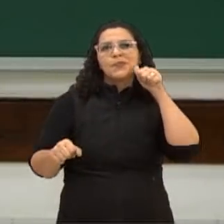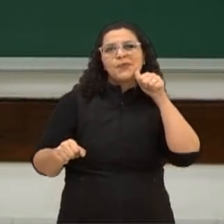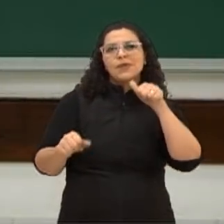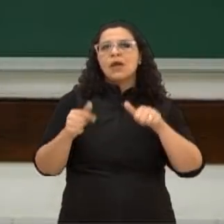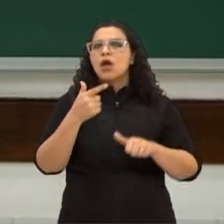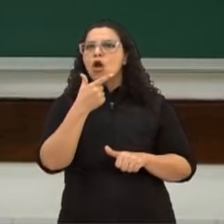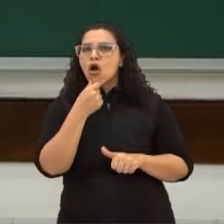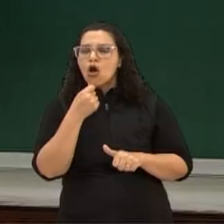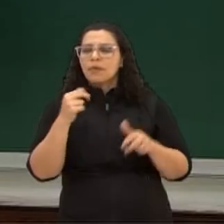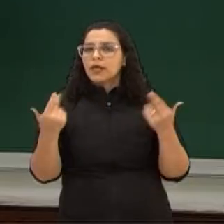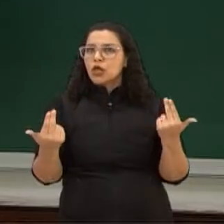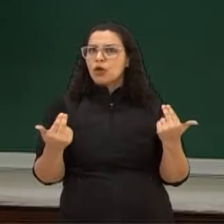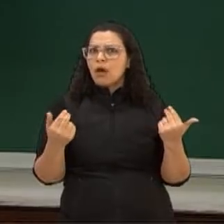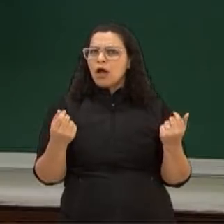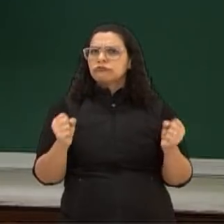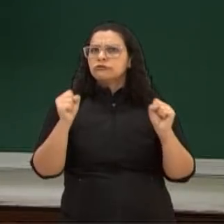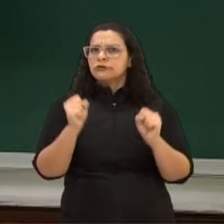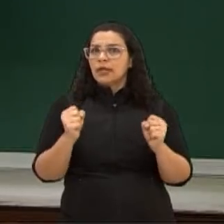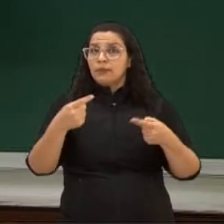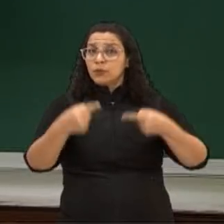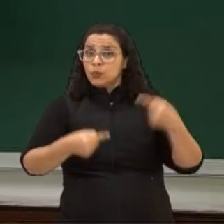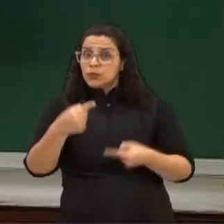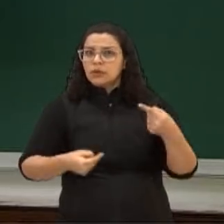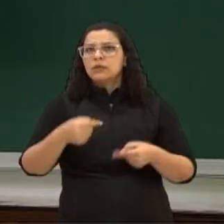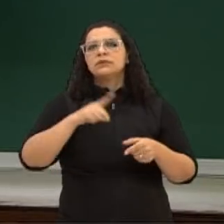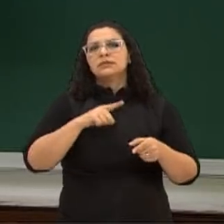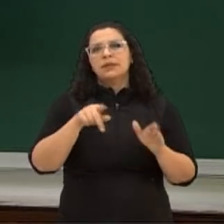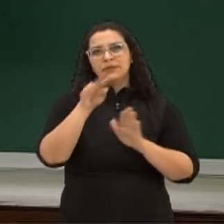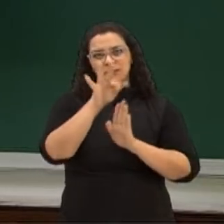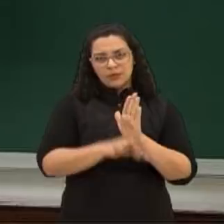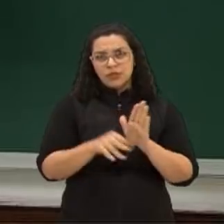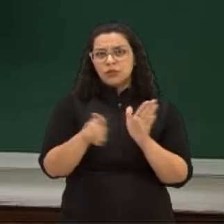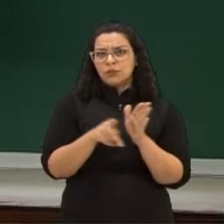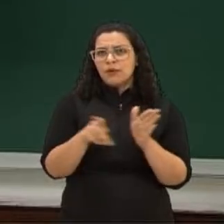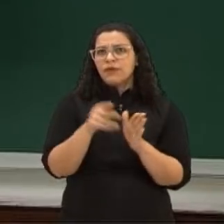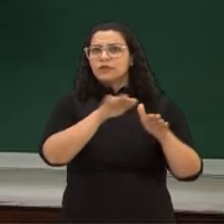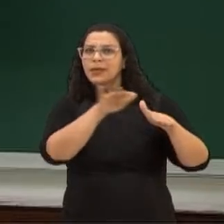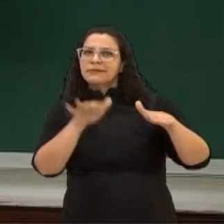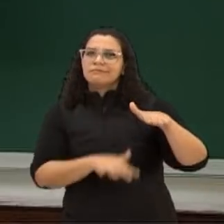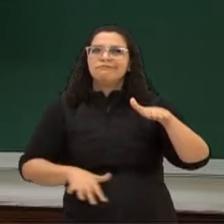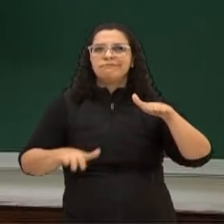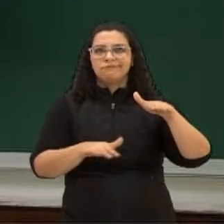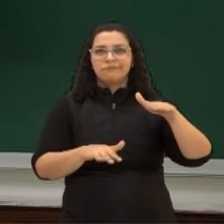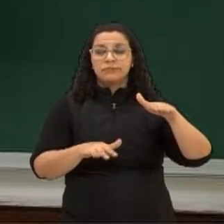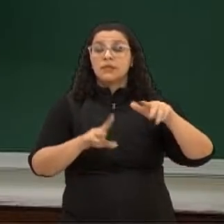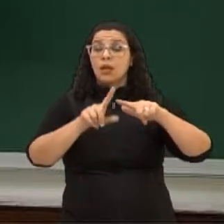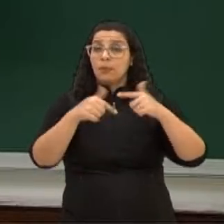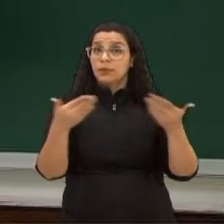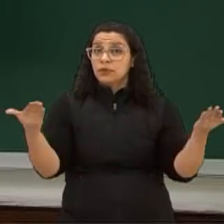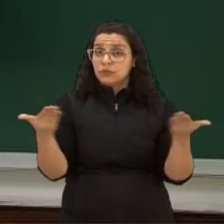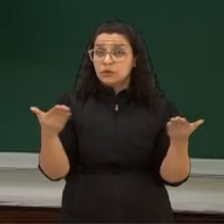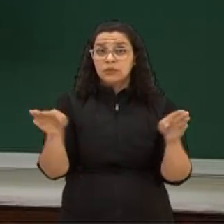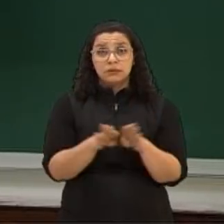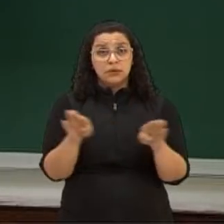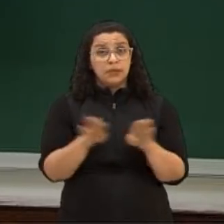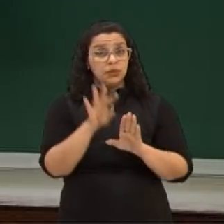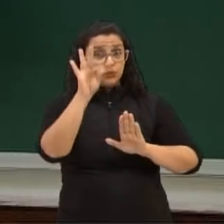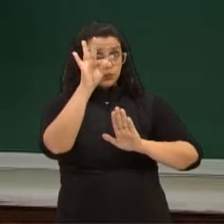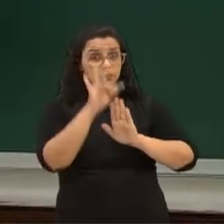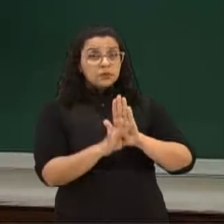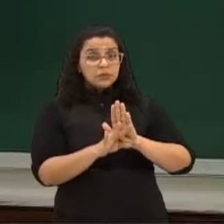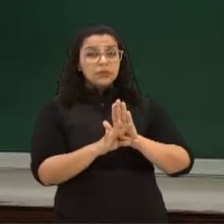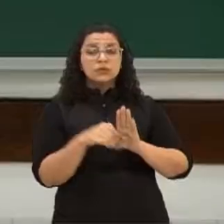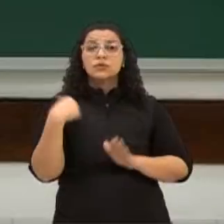trazer exatamente esse debate, talvez, sobre essa desigualdade. A partir desse